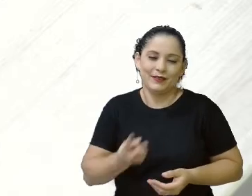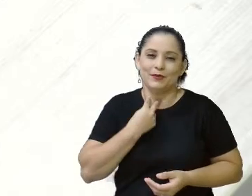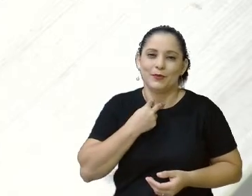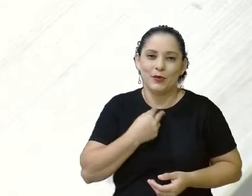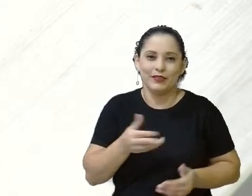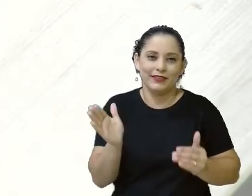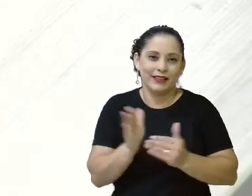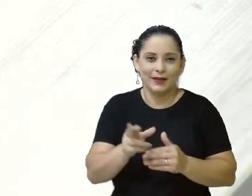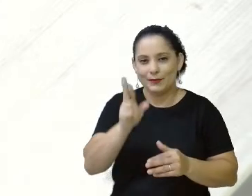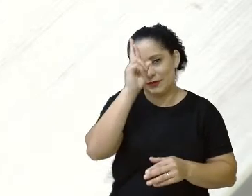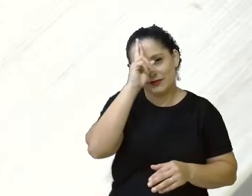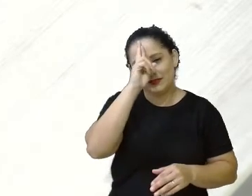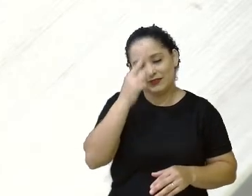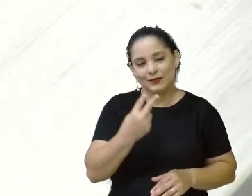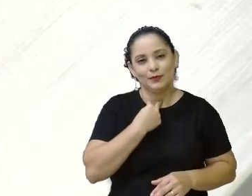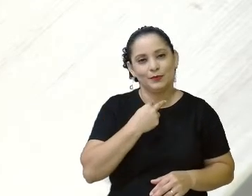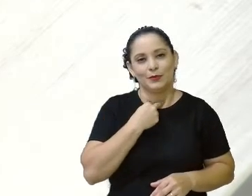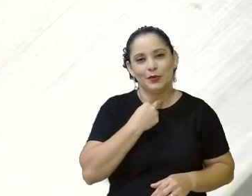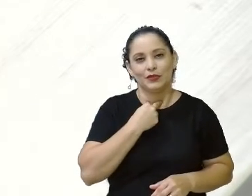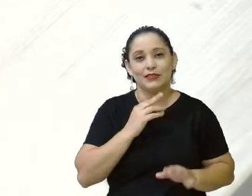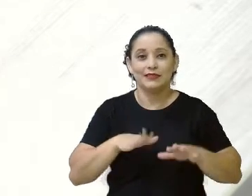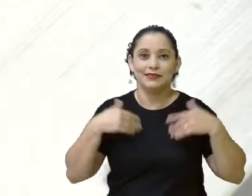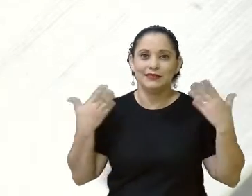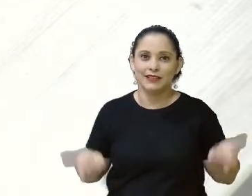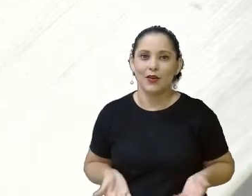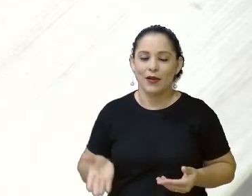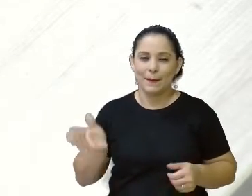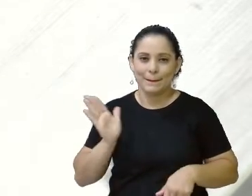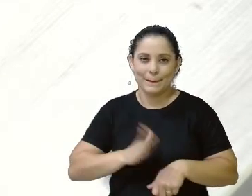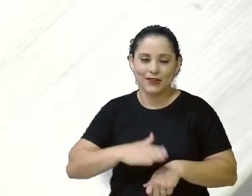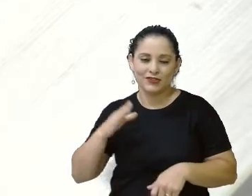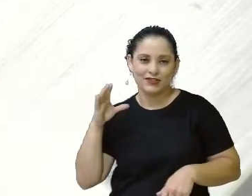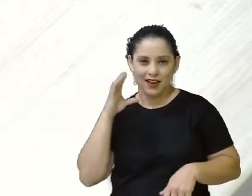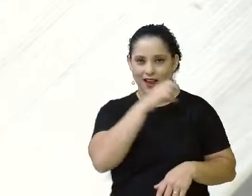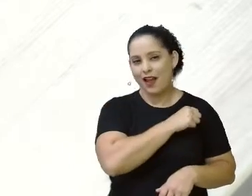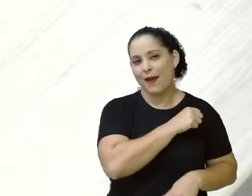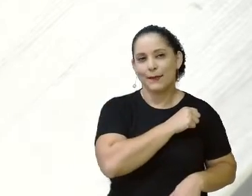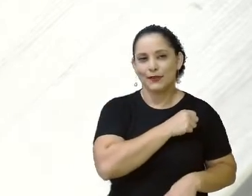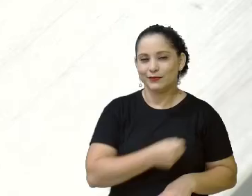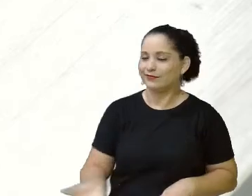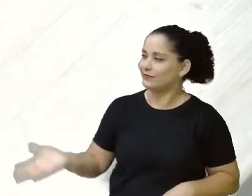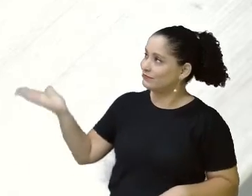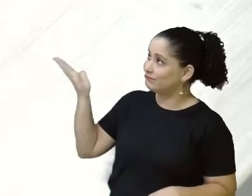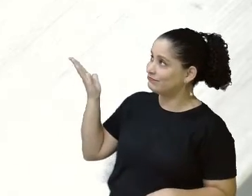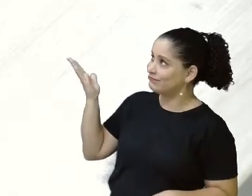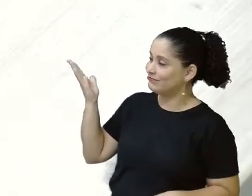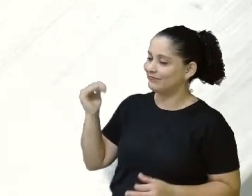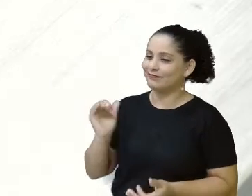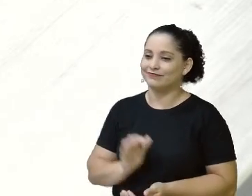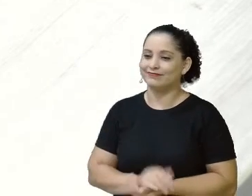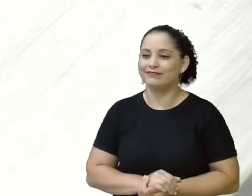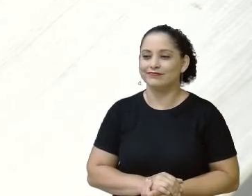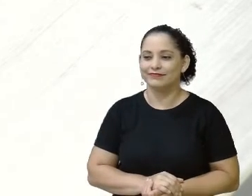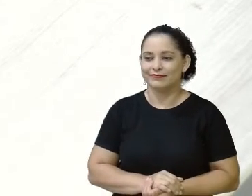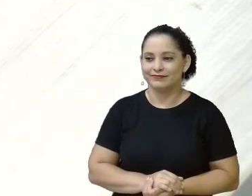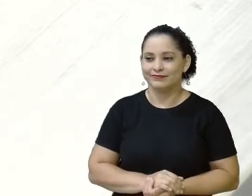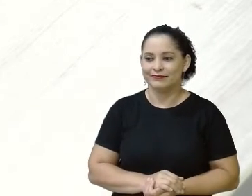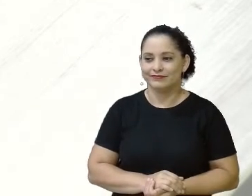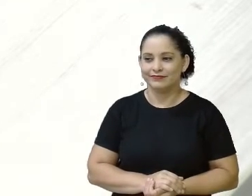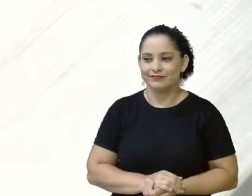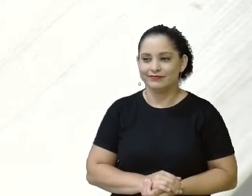meio-dia. Então, a gente vai fazer de forma mais rápida. Eita, por causa de um eu não